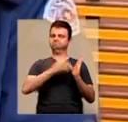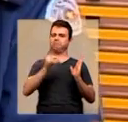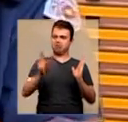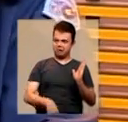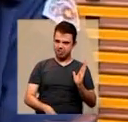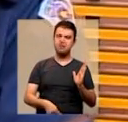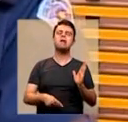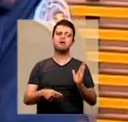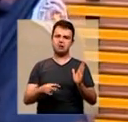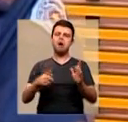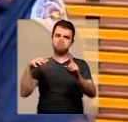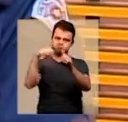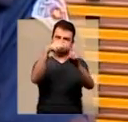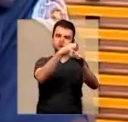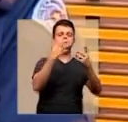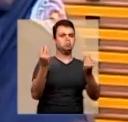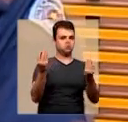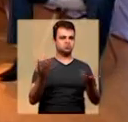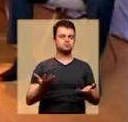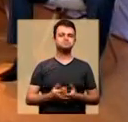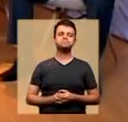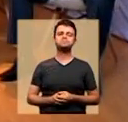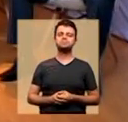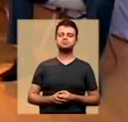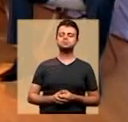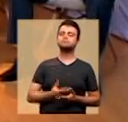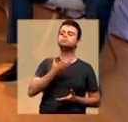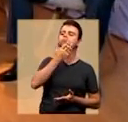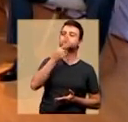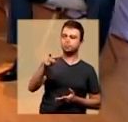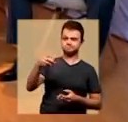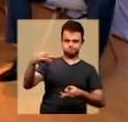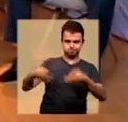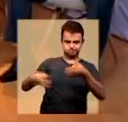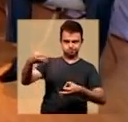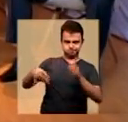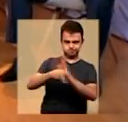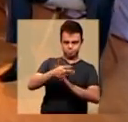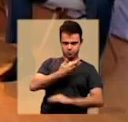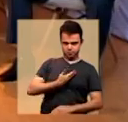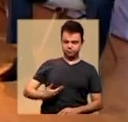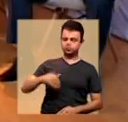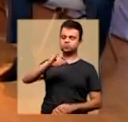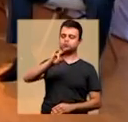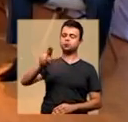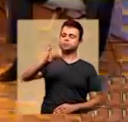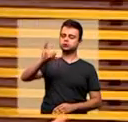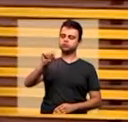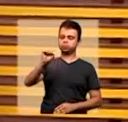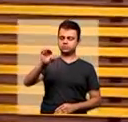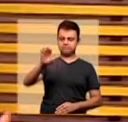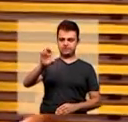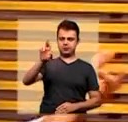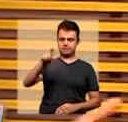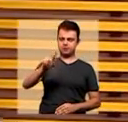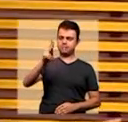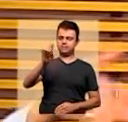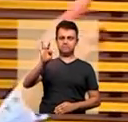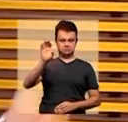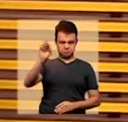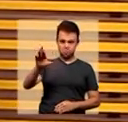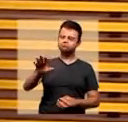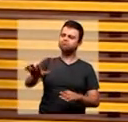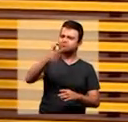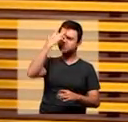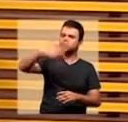atenção do motorista é que tem gerado os acidentes aqui na cidade. Doutor José Heitor, além, a gente falou aqui dos condutores, né? Com uma posição